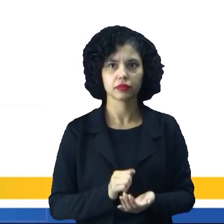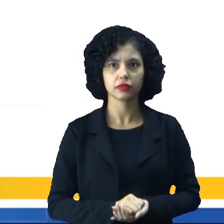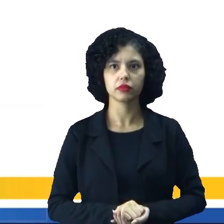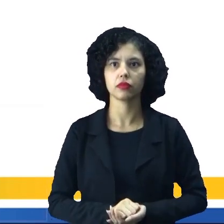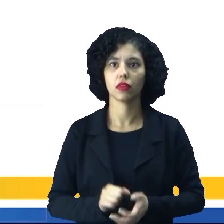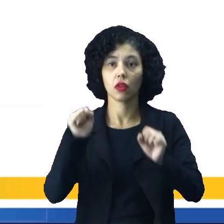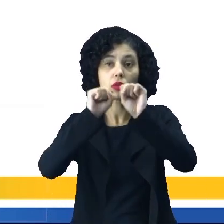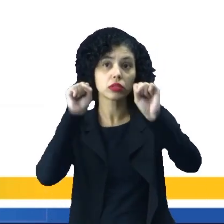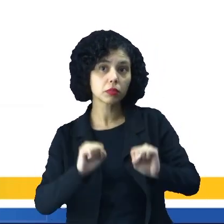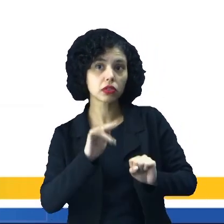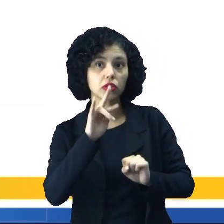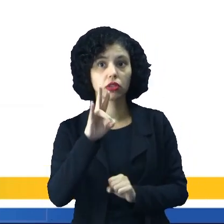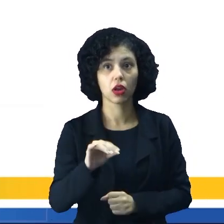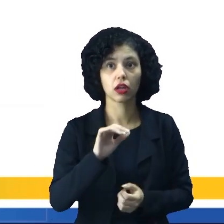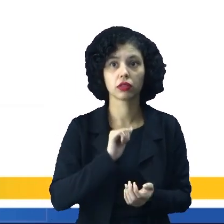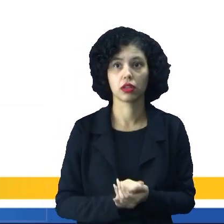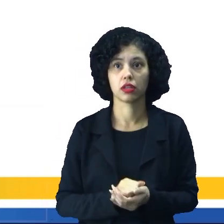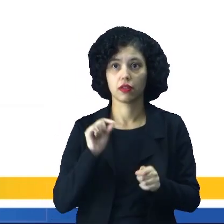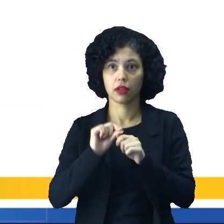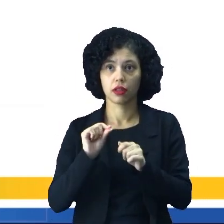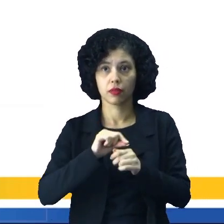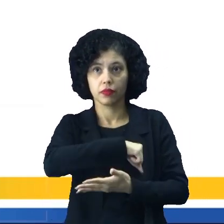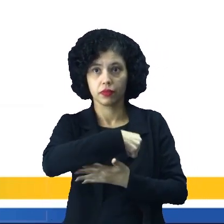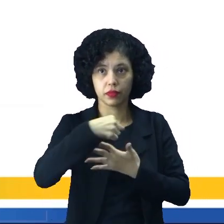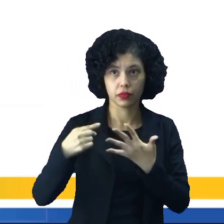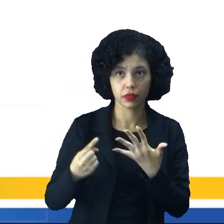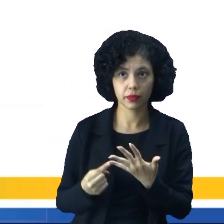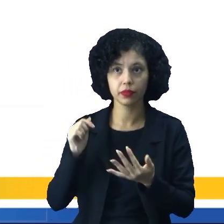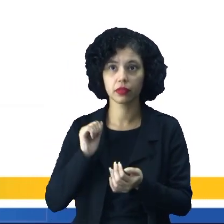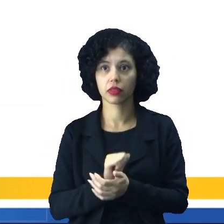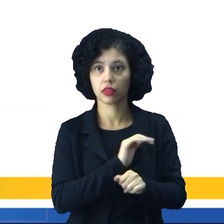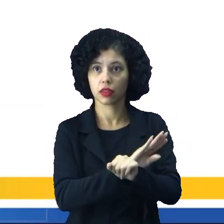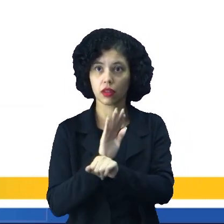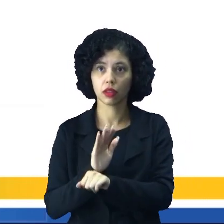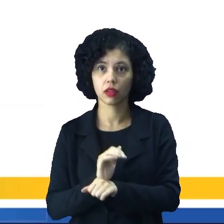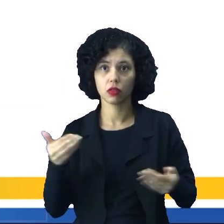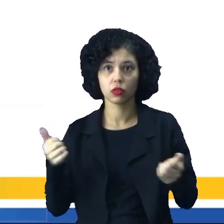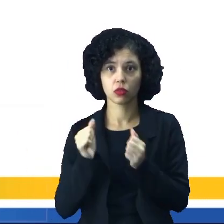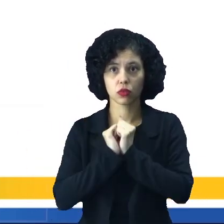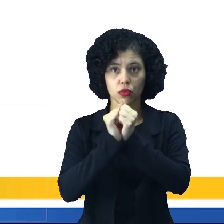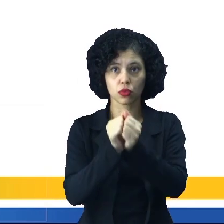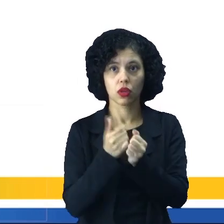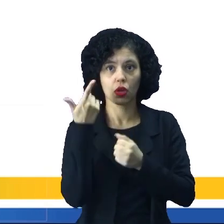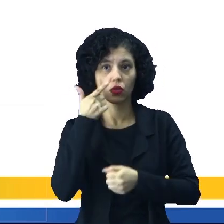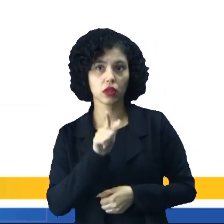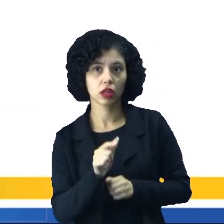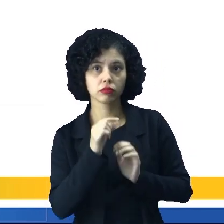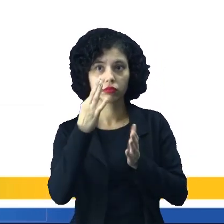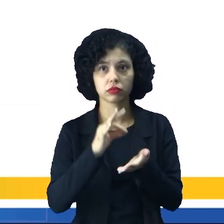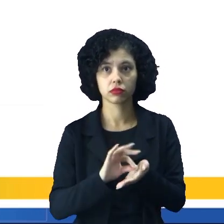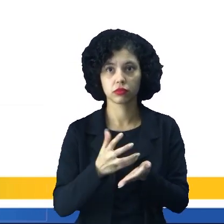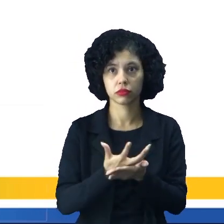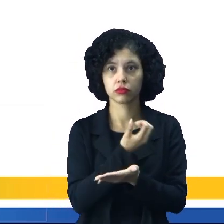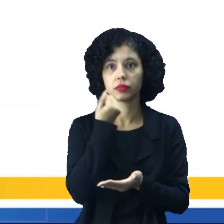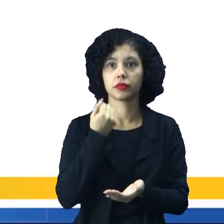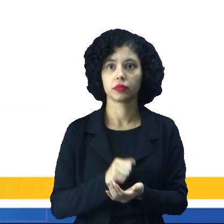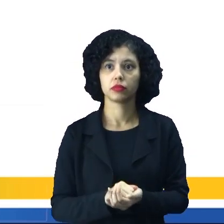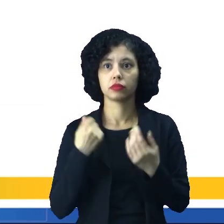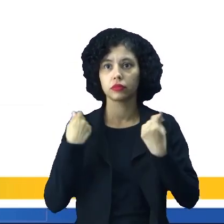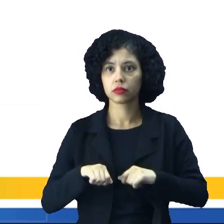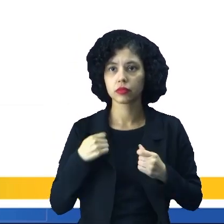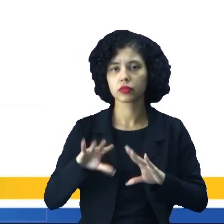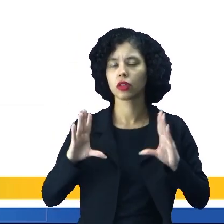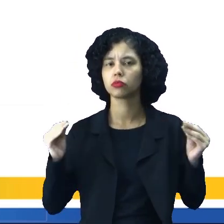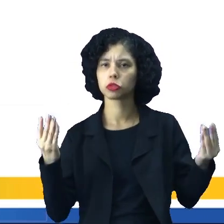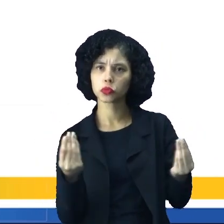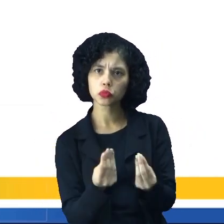lá? O sistema digestório é formado por diversos órgãos que atuam juntos para conseguir retirar dos alimentos as